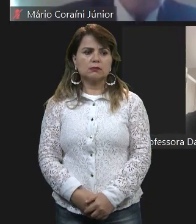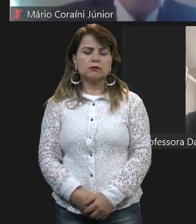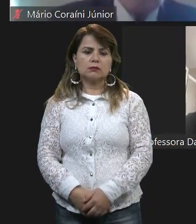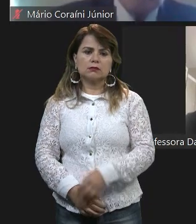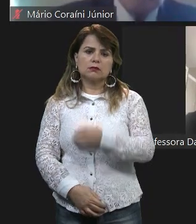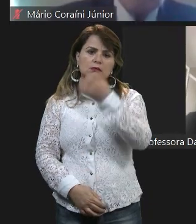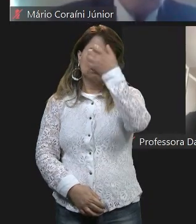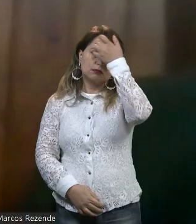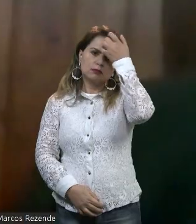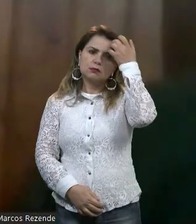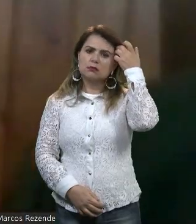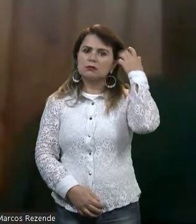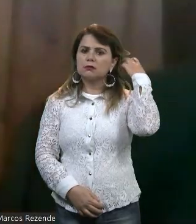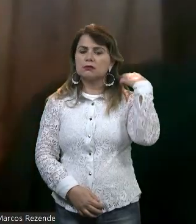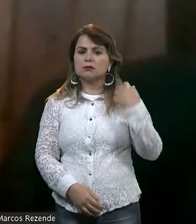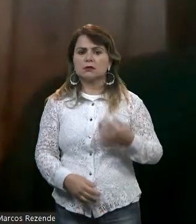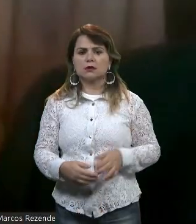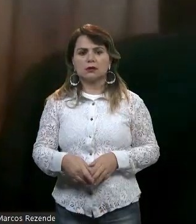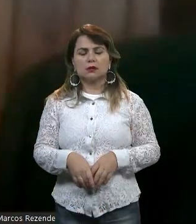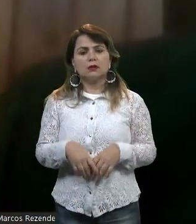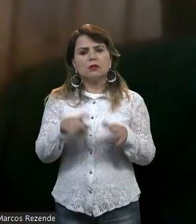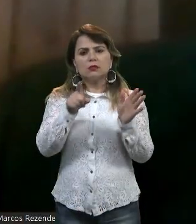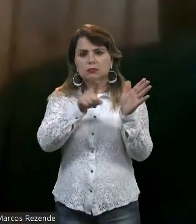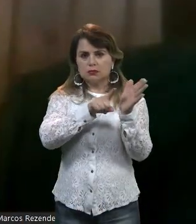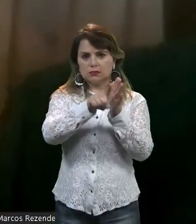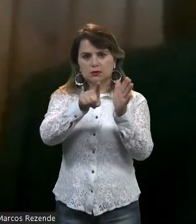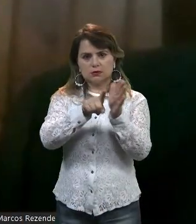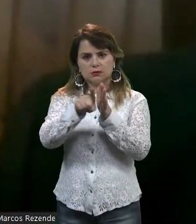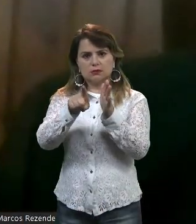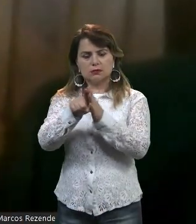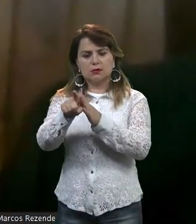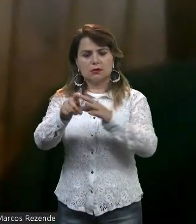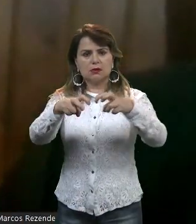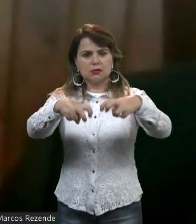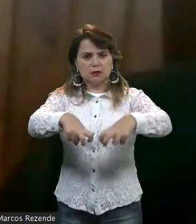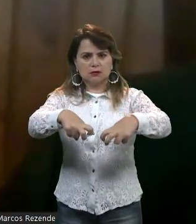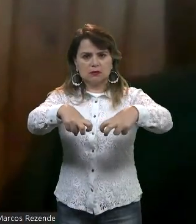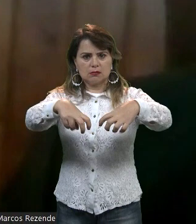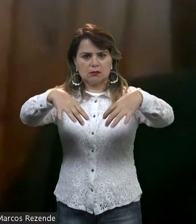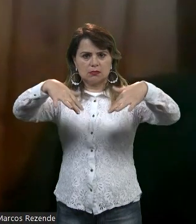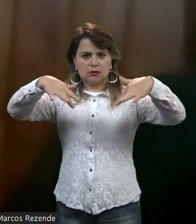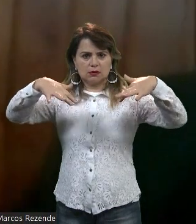Eu vou consultar o plenário